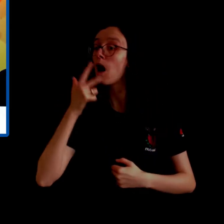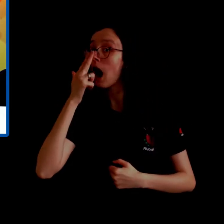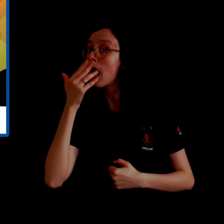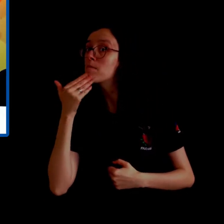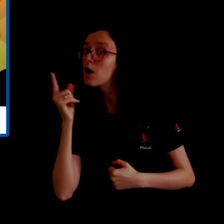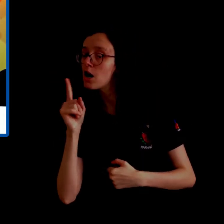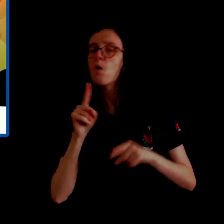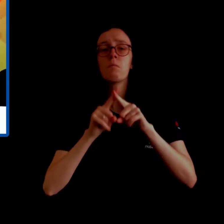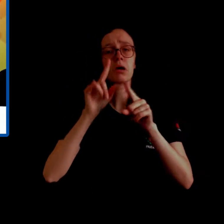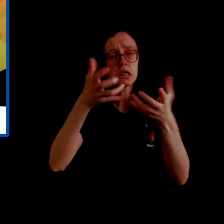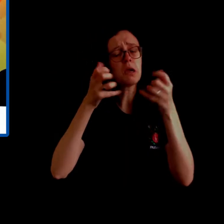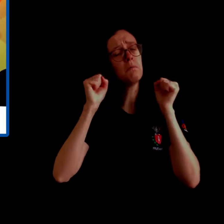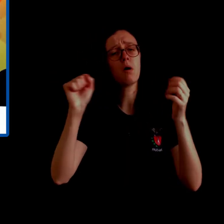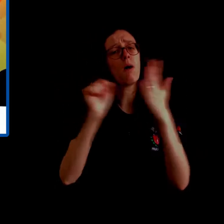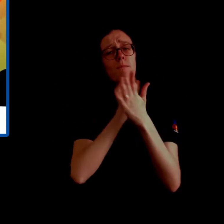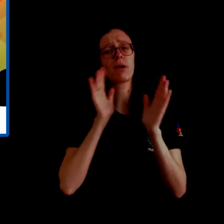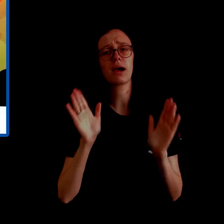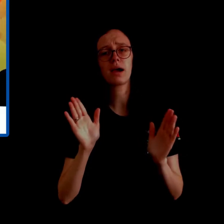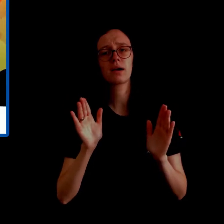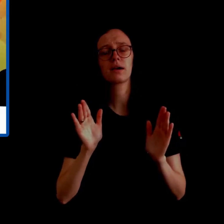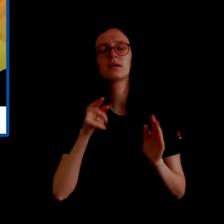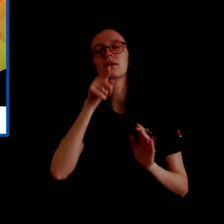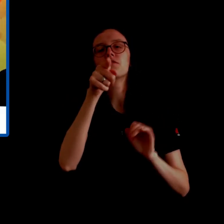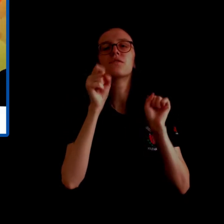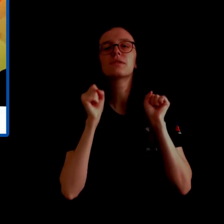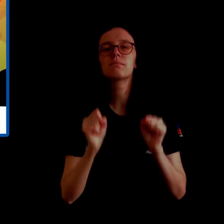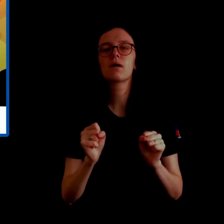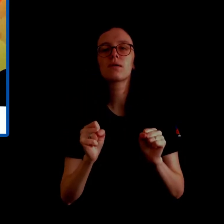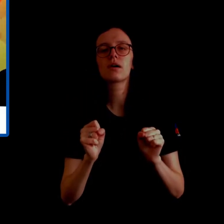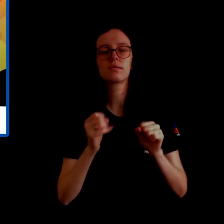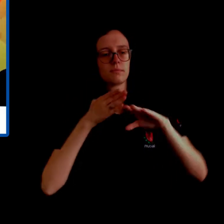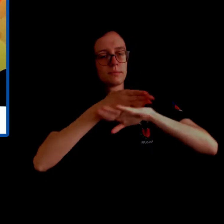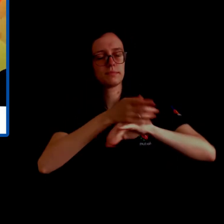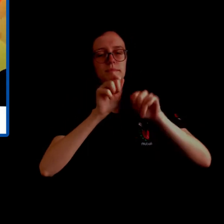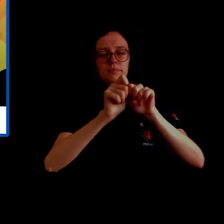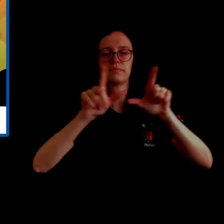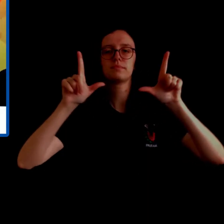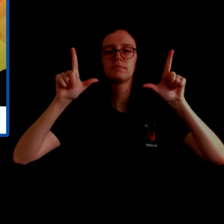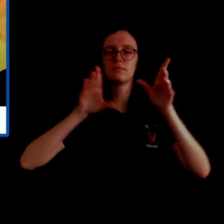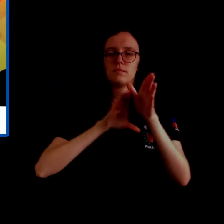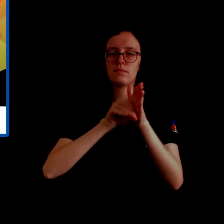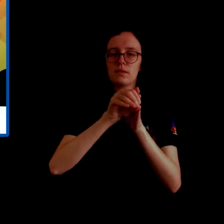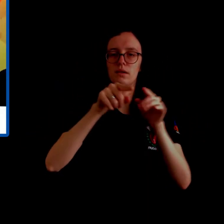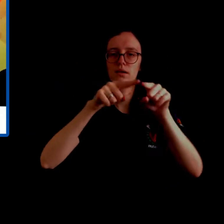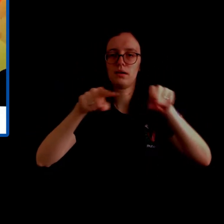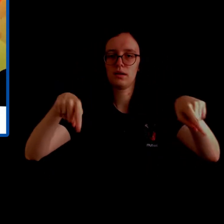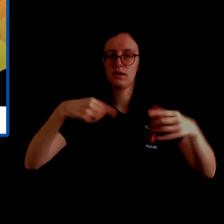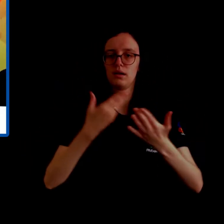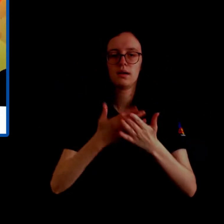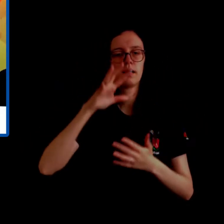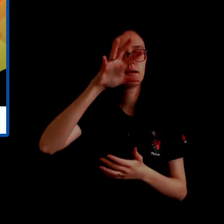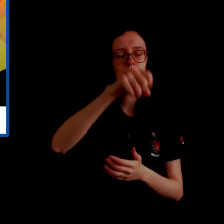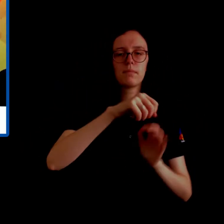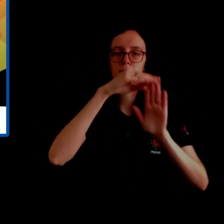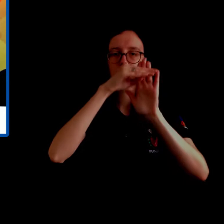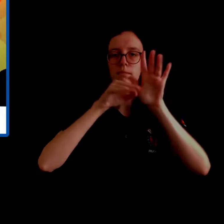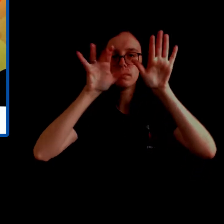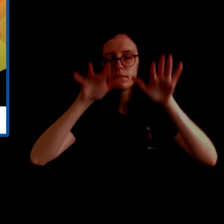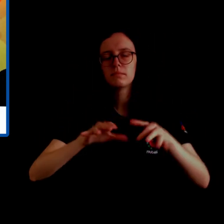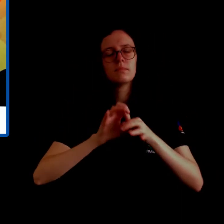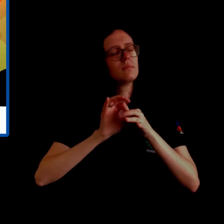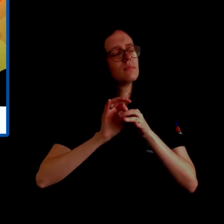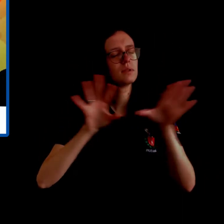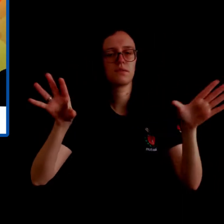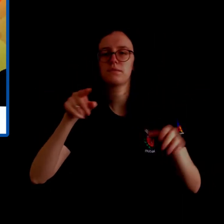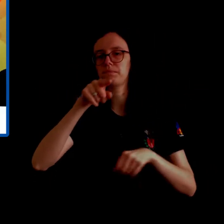Tá? Você vai lá no seu Google, abre o seu Classroom, pega o formulário e faz o que você quiser